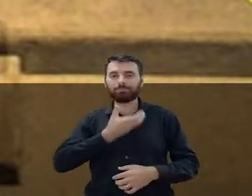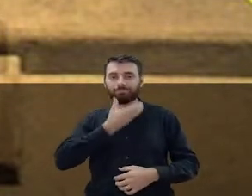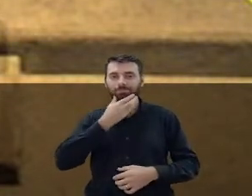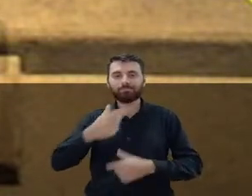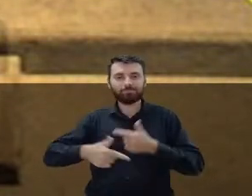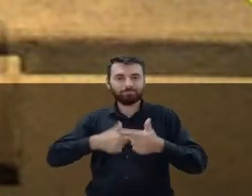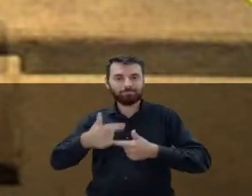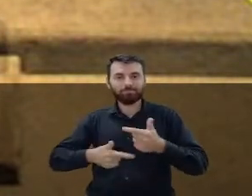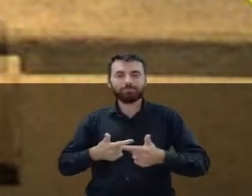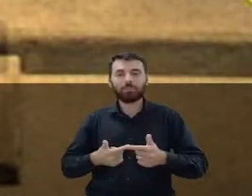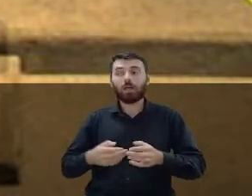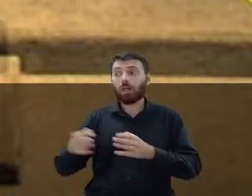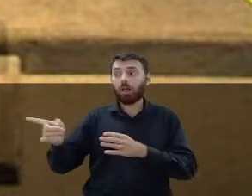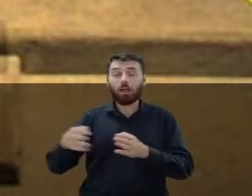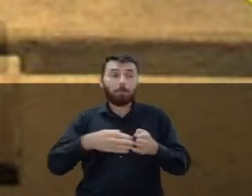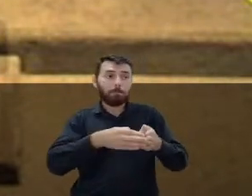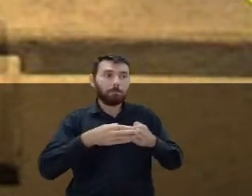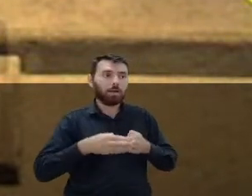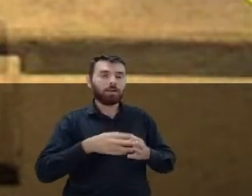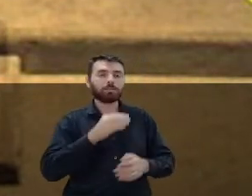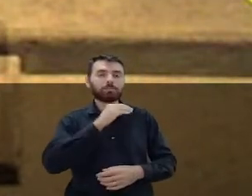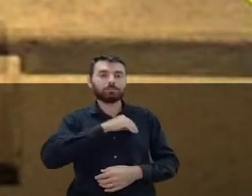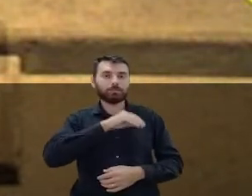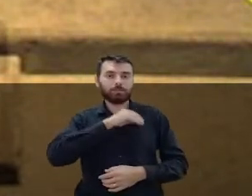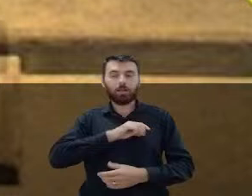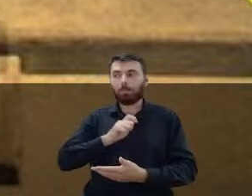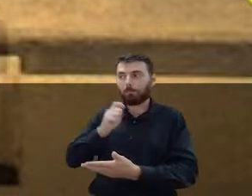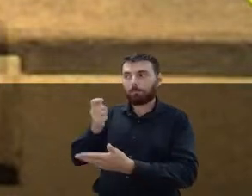condenação de salário de saldo de outubro.